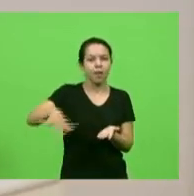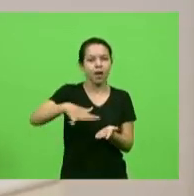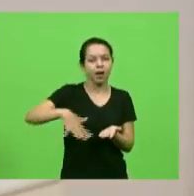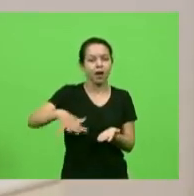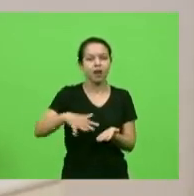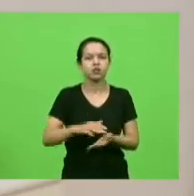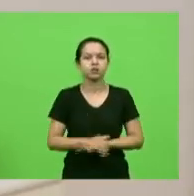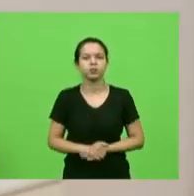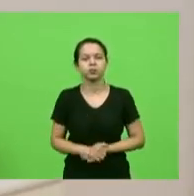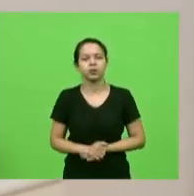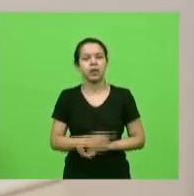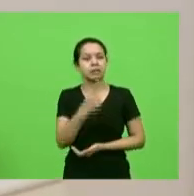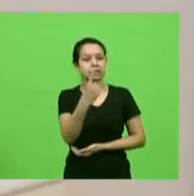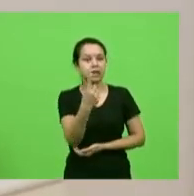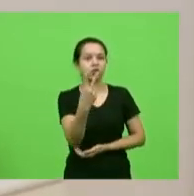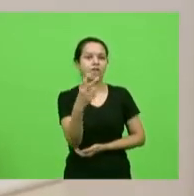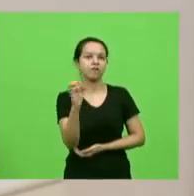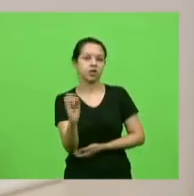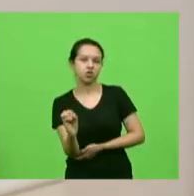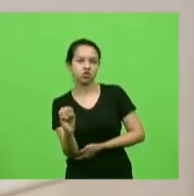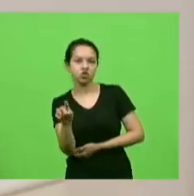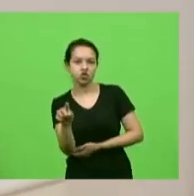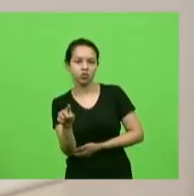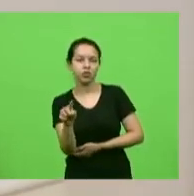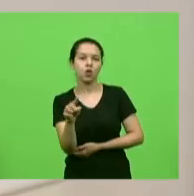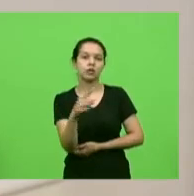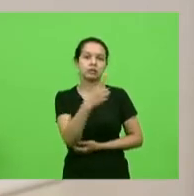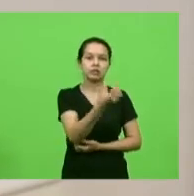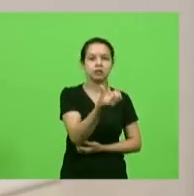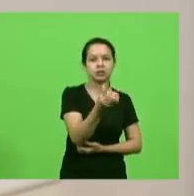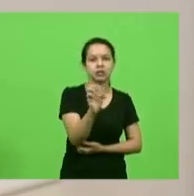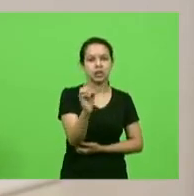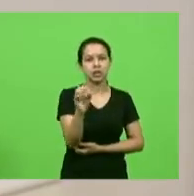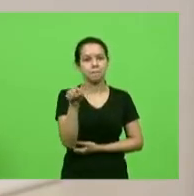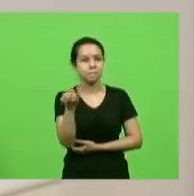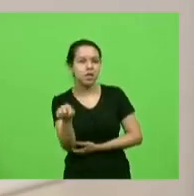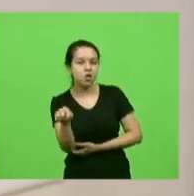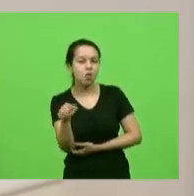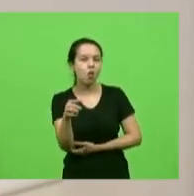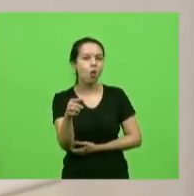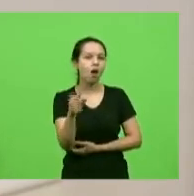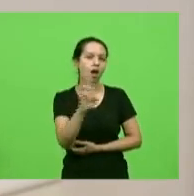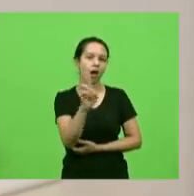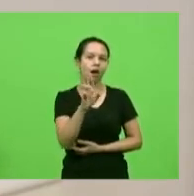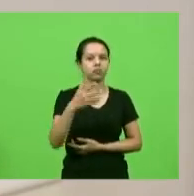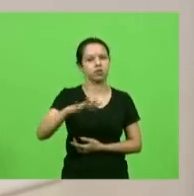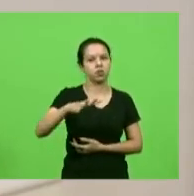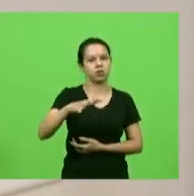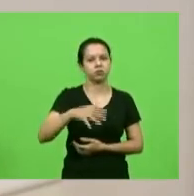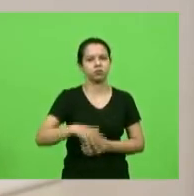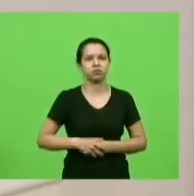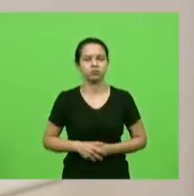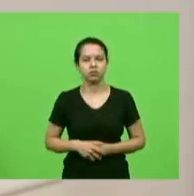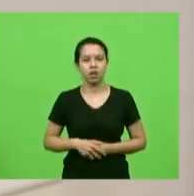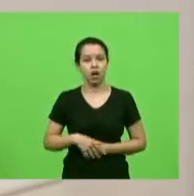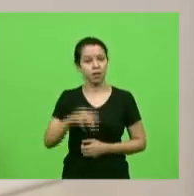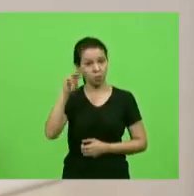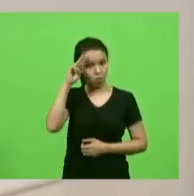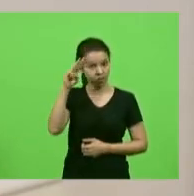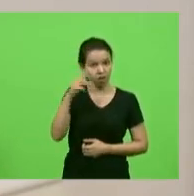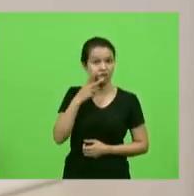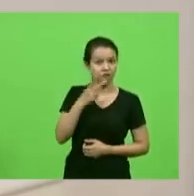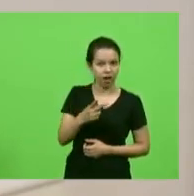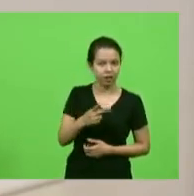entre R$ 120 e R$ 160 mil reais. Então, fala Moisés. Quem paga